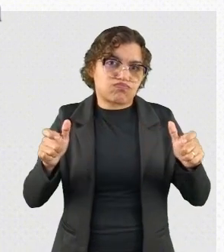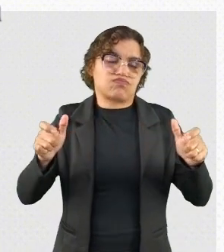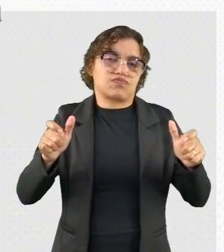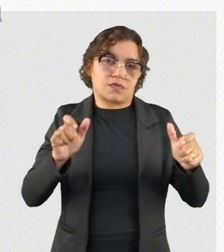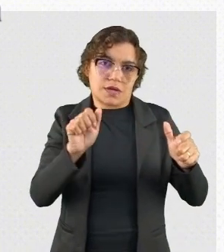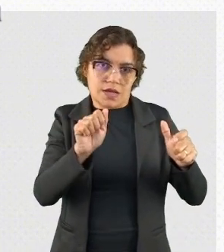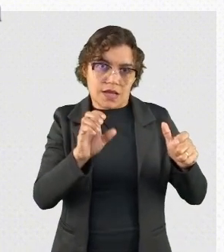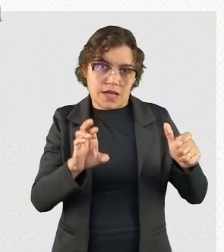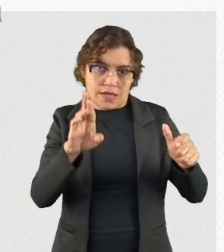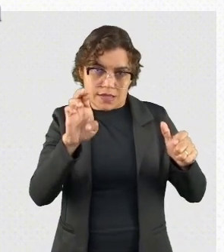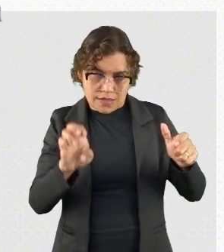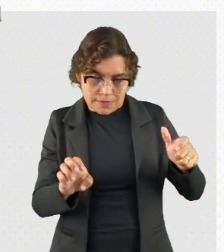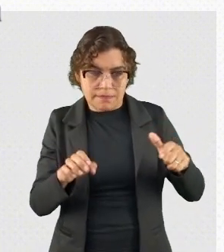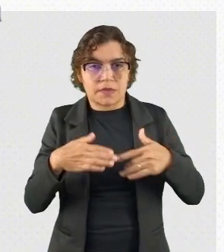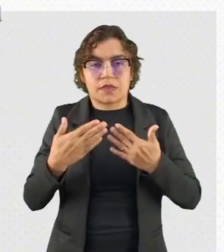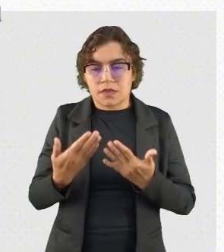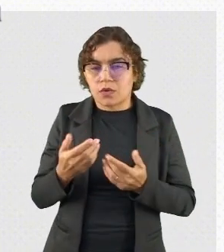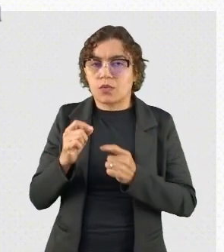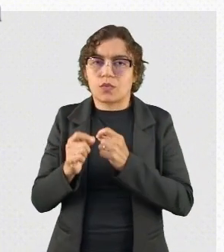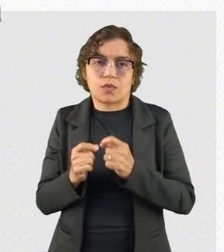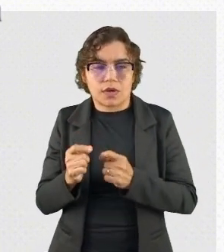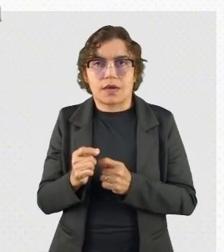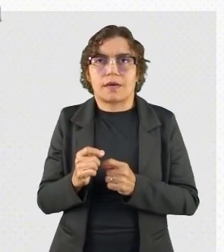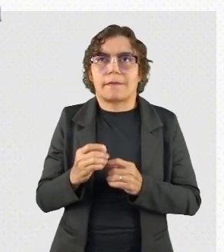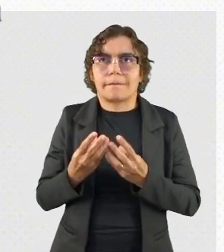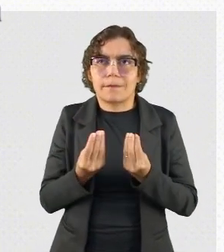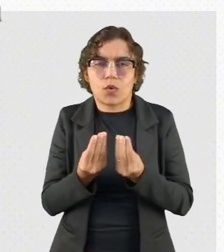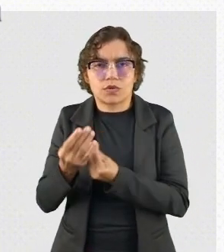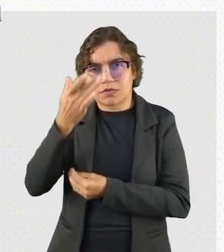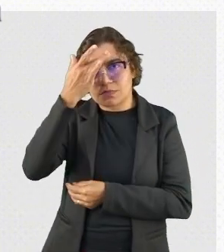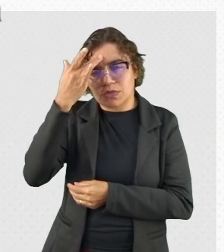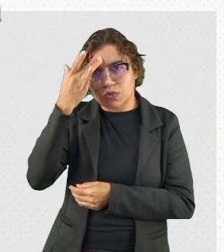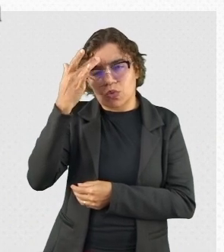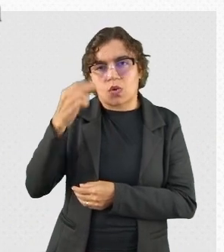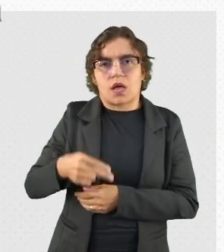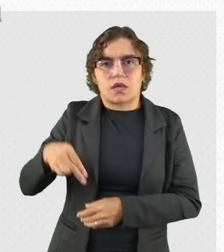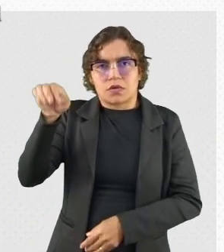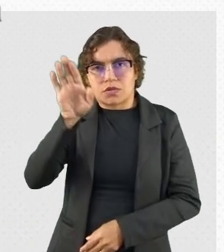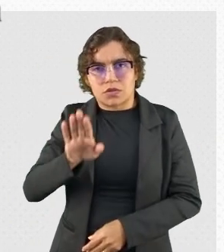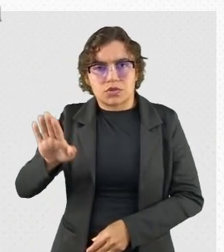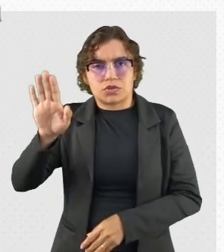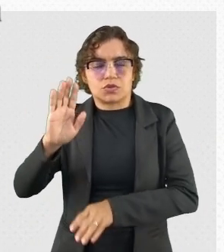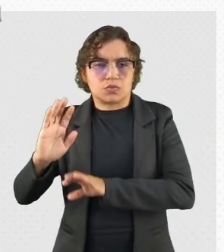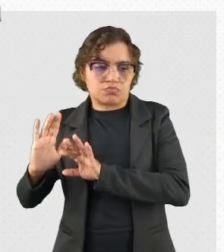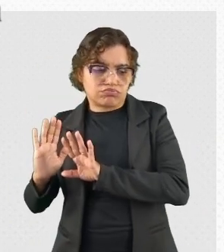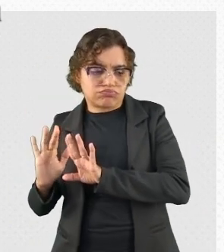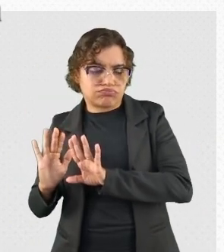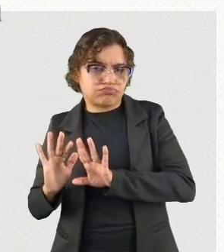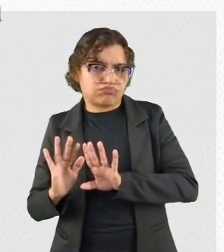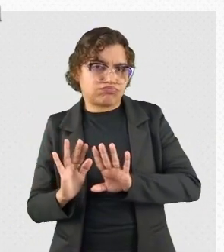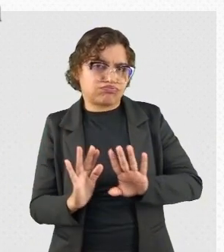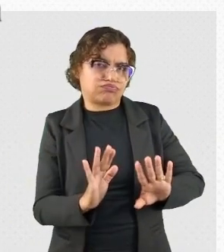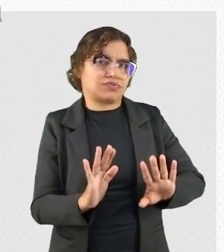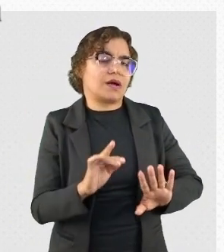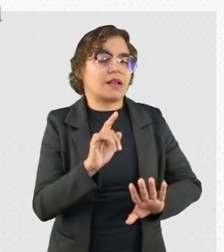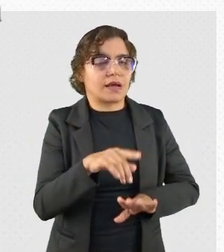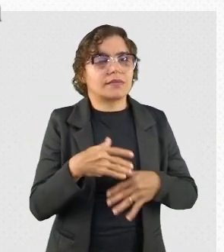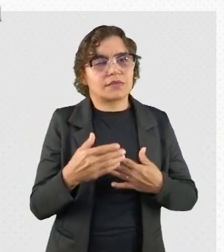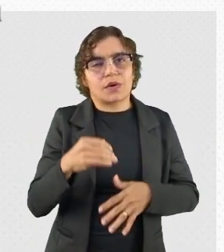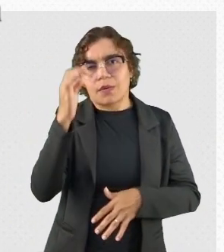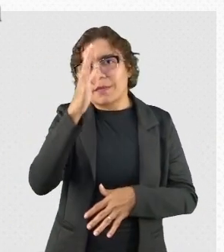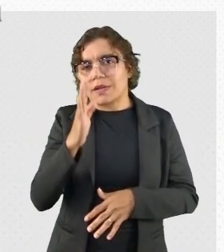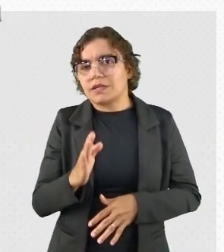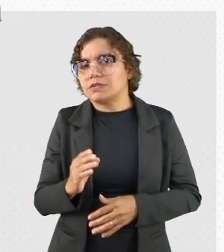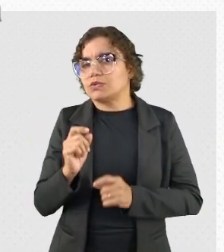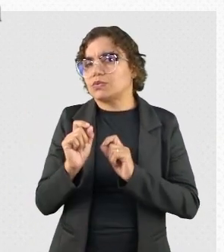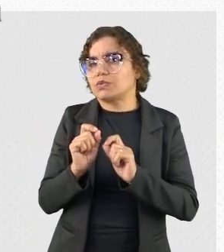E aí, nesse sentido, claro, muitos nordestinos, muita gente já estava fluindo para lá, indo para essa região, então o Brasil tinha interesse